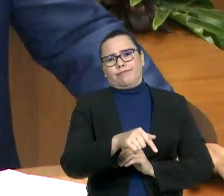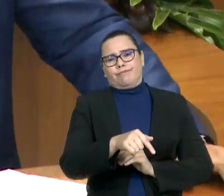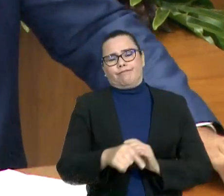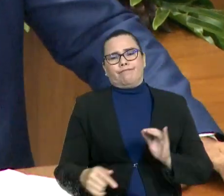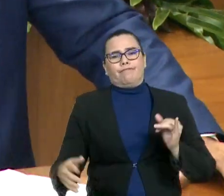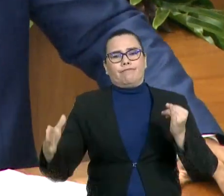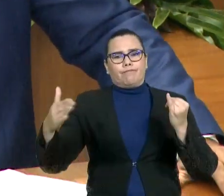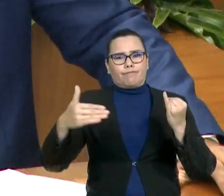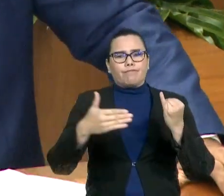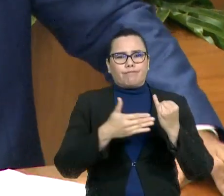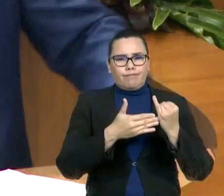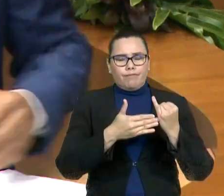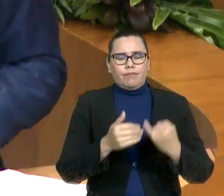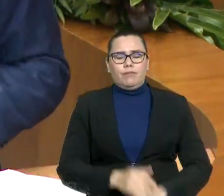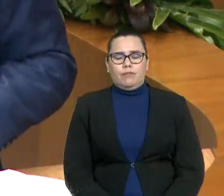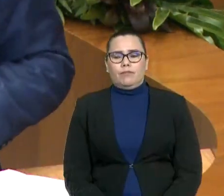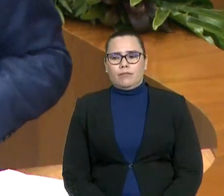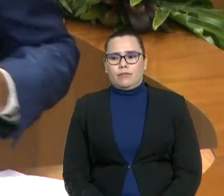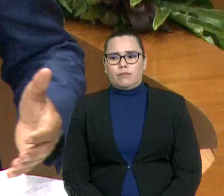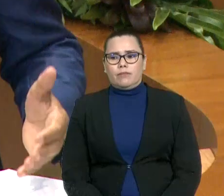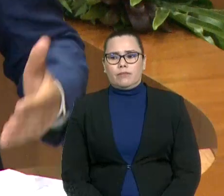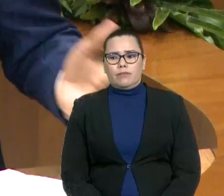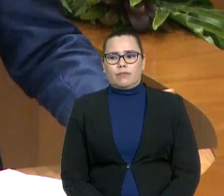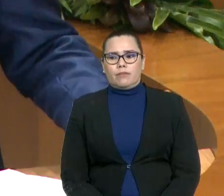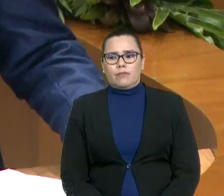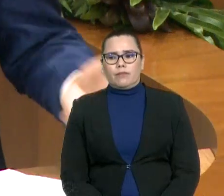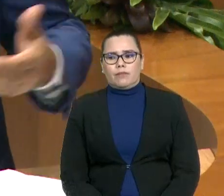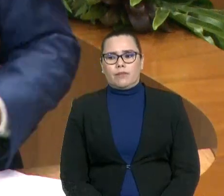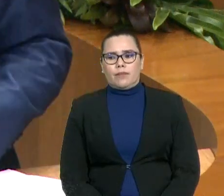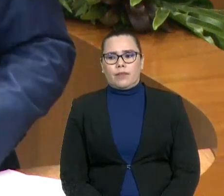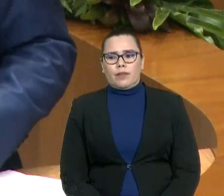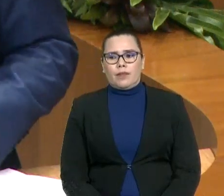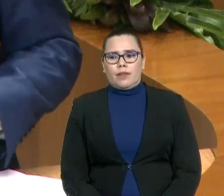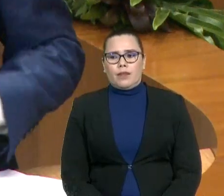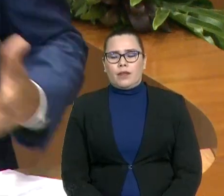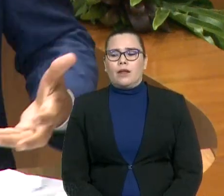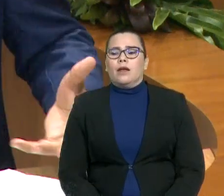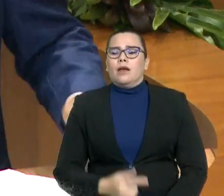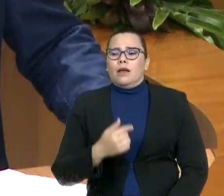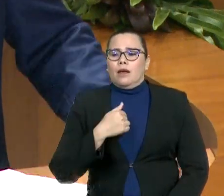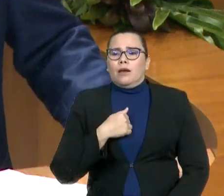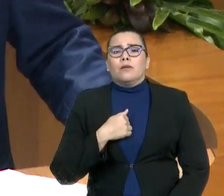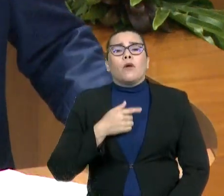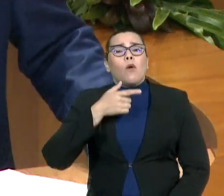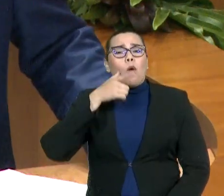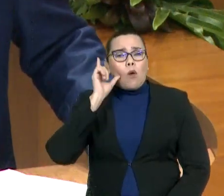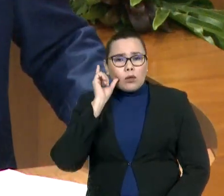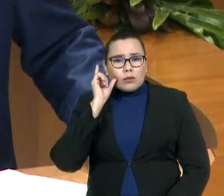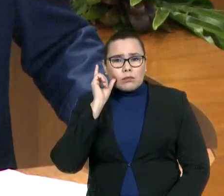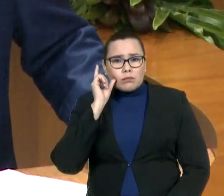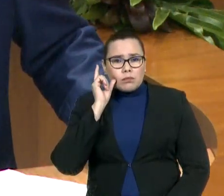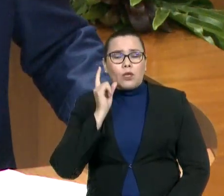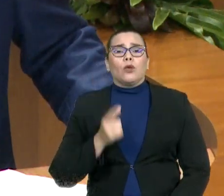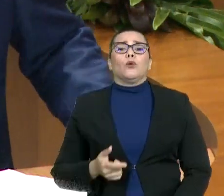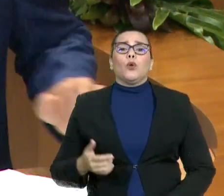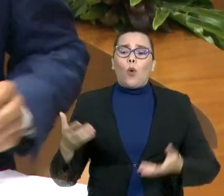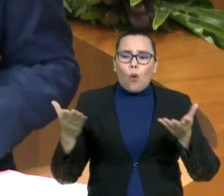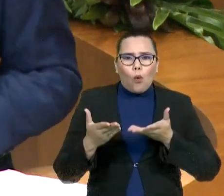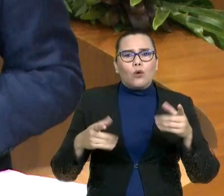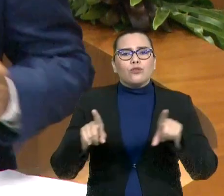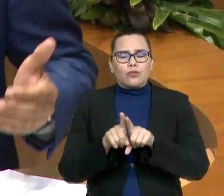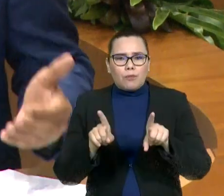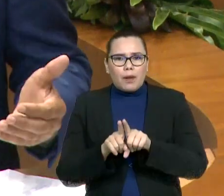ontem, nesta casa, recebemos ontem e hoje uma comissão